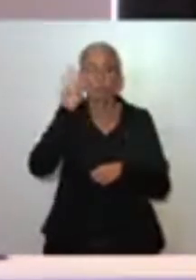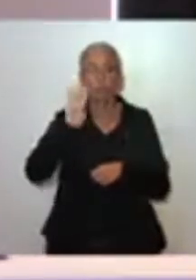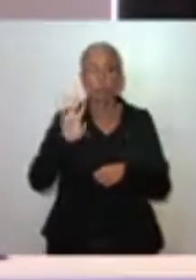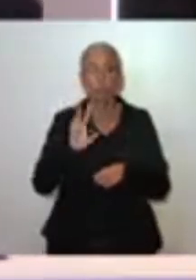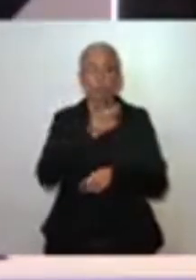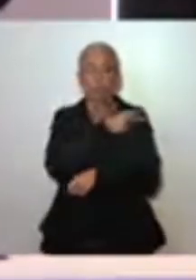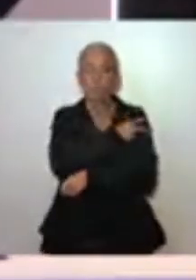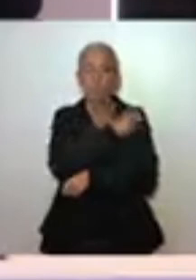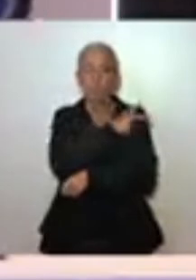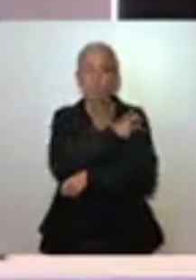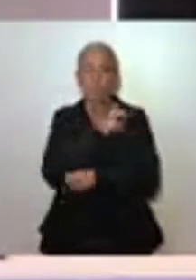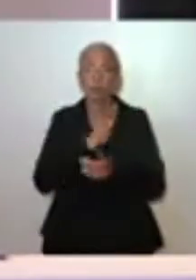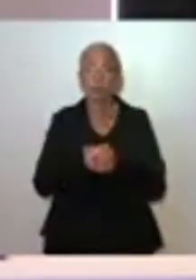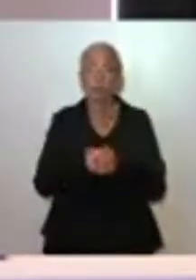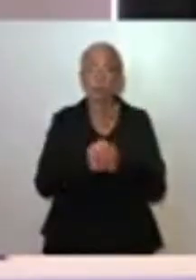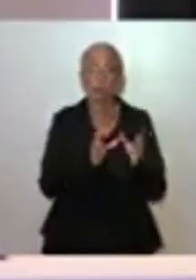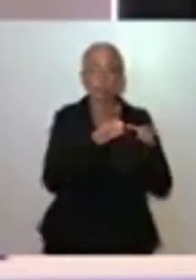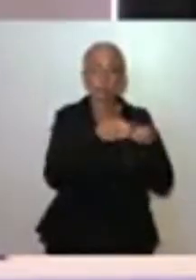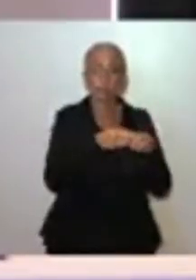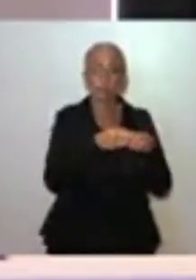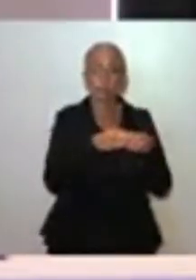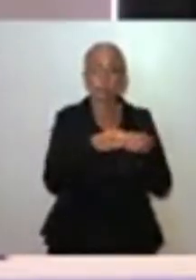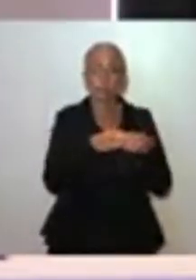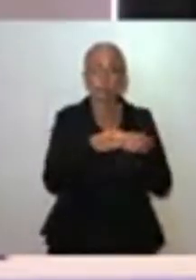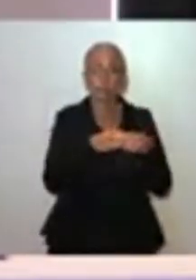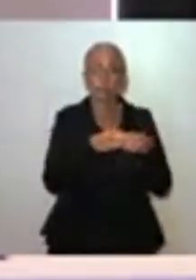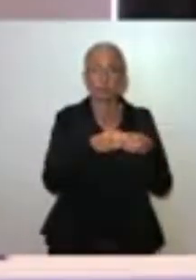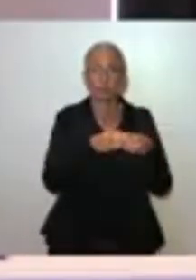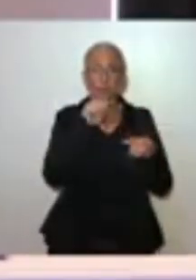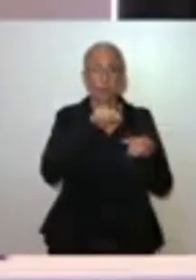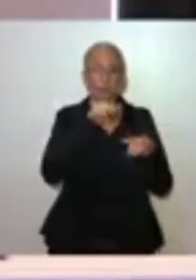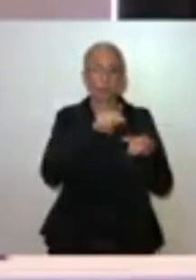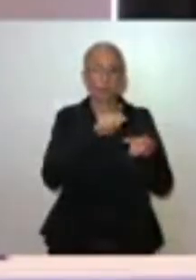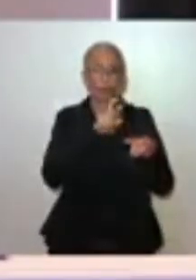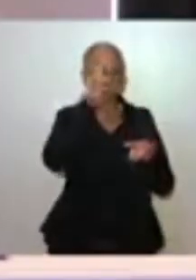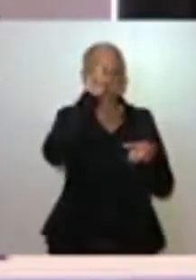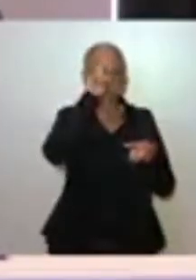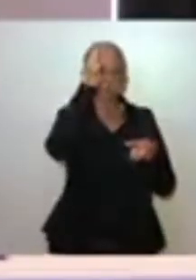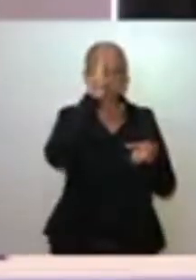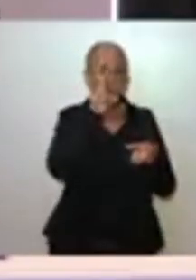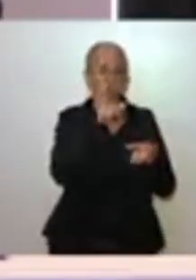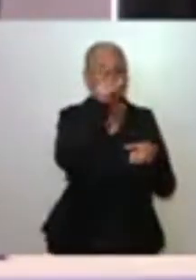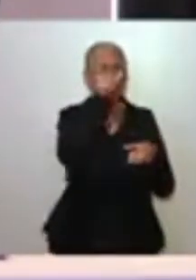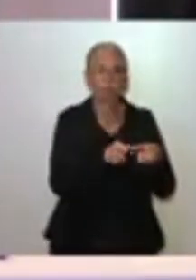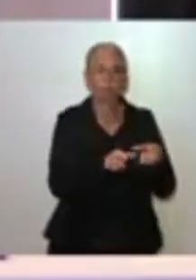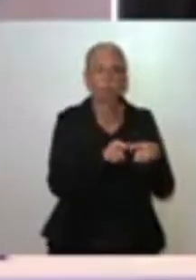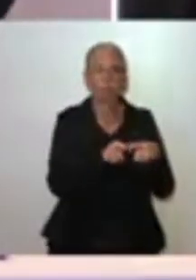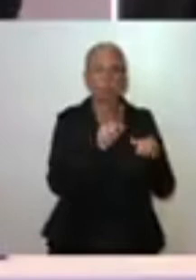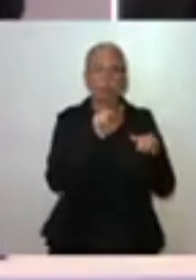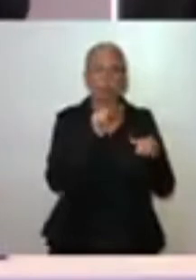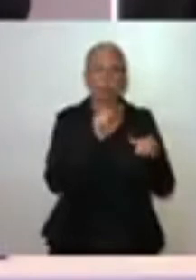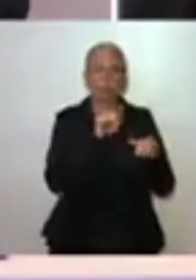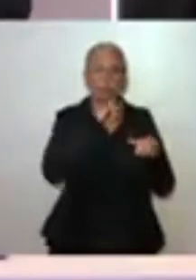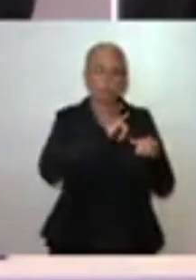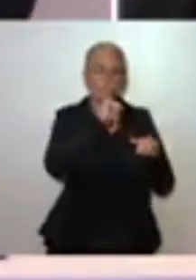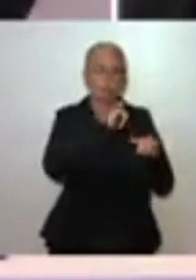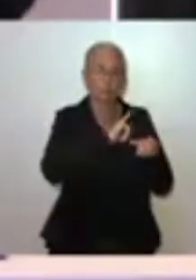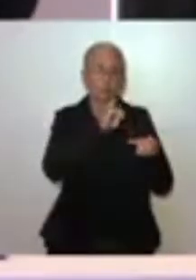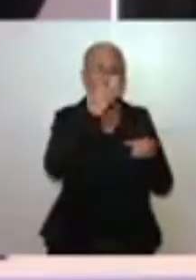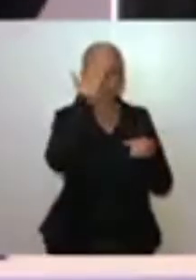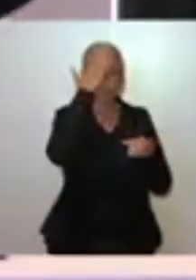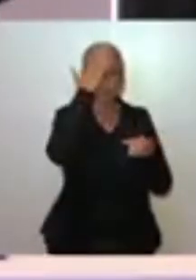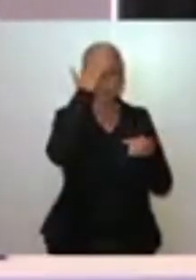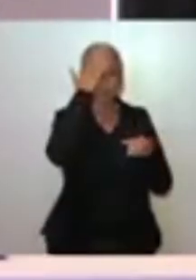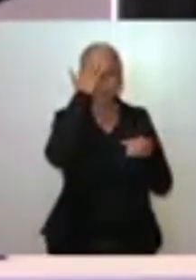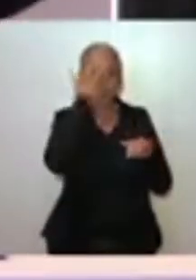e Arraial do Cabo um distrito E aí você tem o seu representante que você pode acompanhar de quem você pode demandar e se você